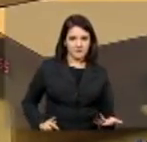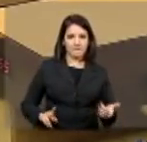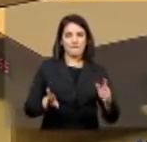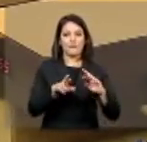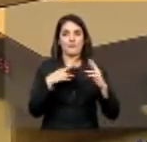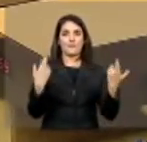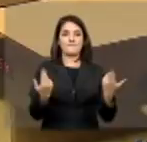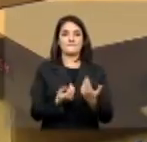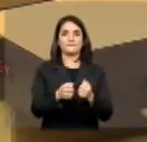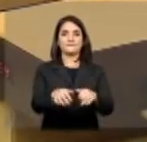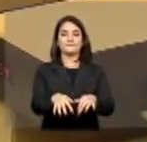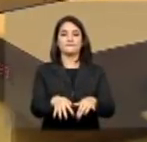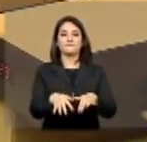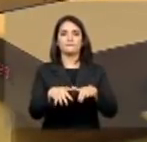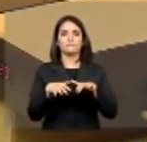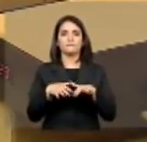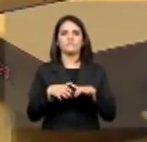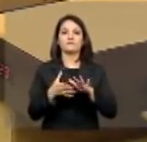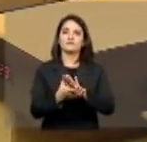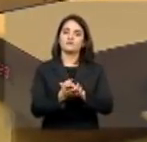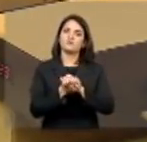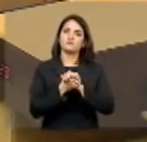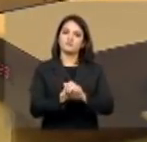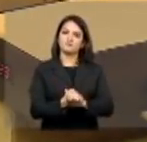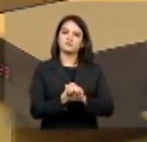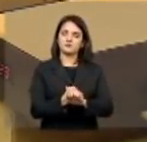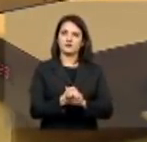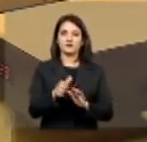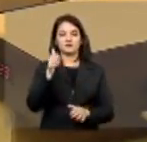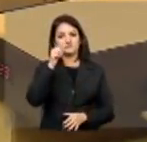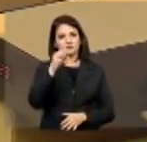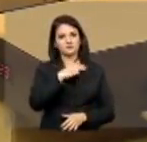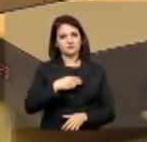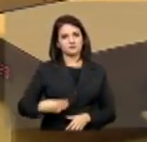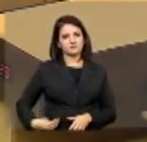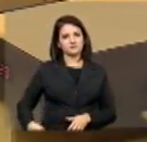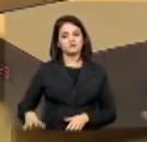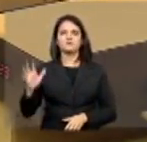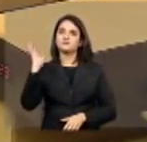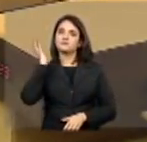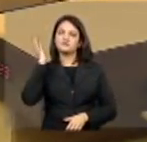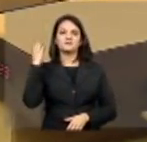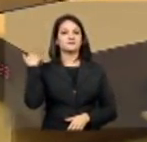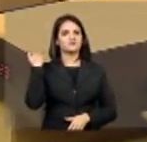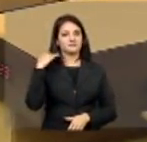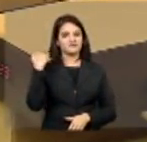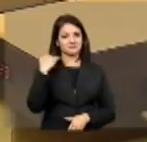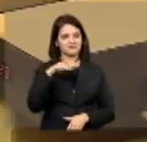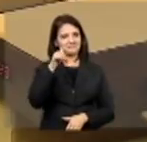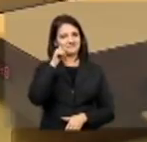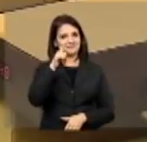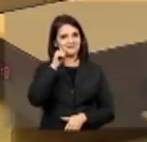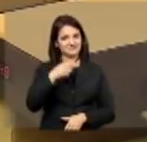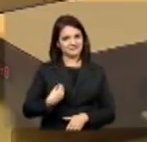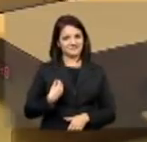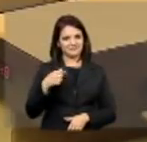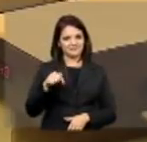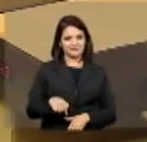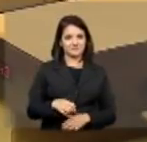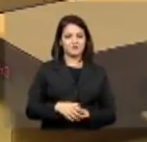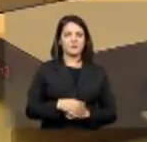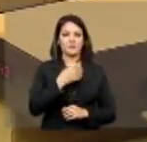iminentes ministras rosa veber e carmem lucia mulheres nesse plenário eminente